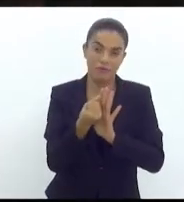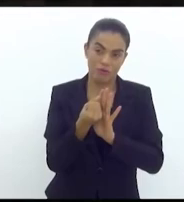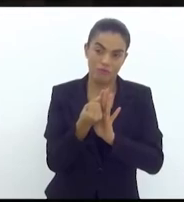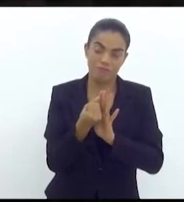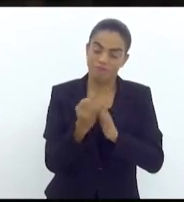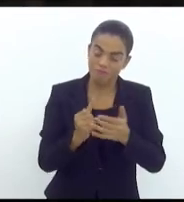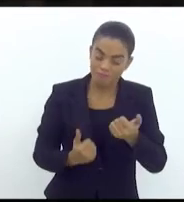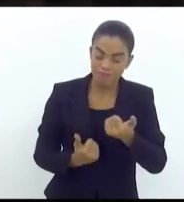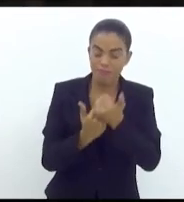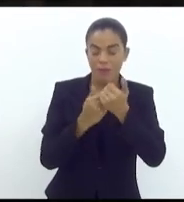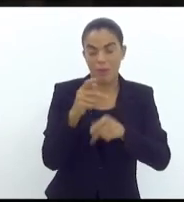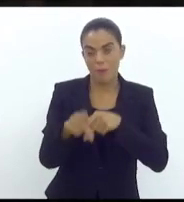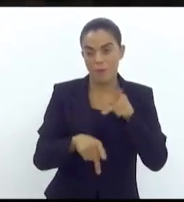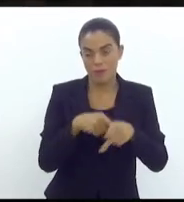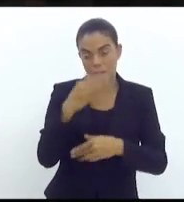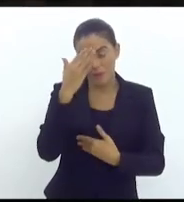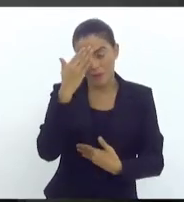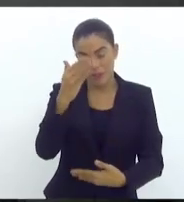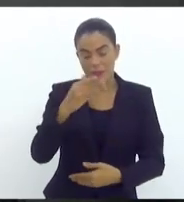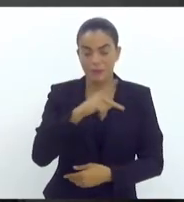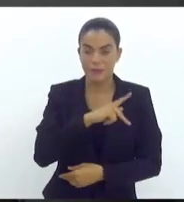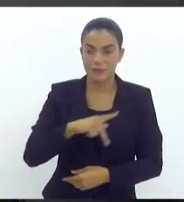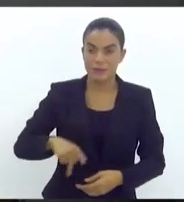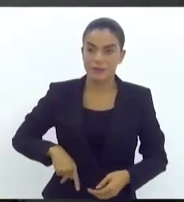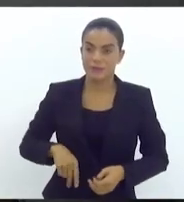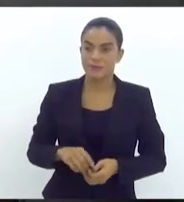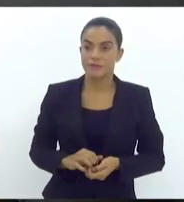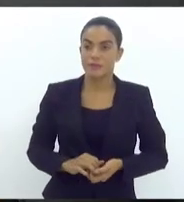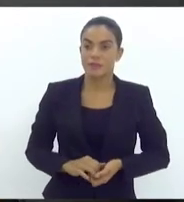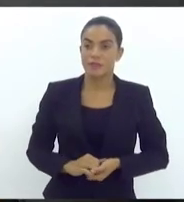a favor da nossa população Muito obrigado